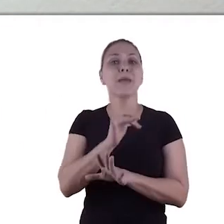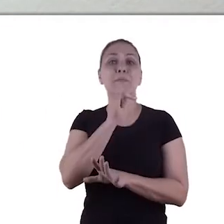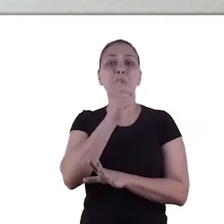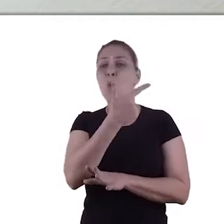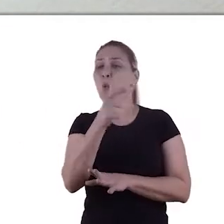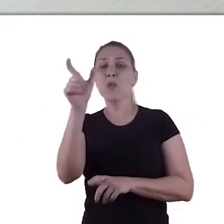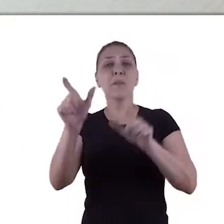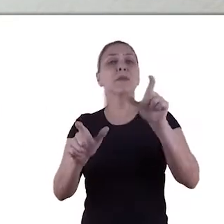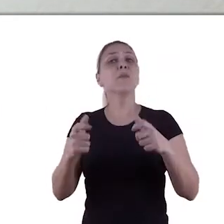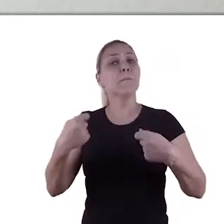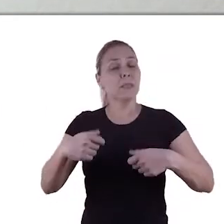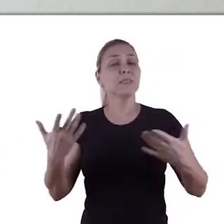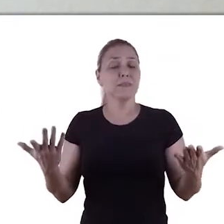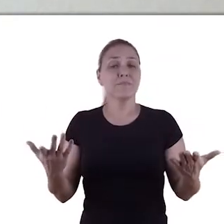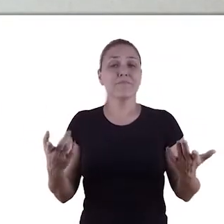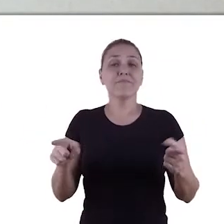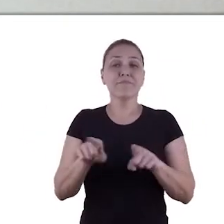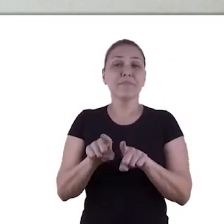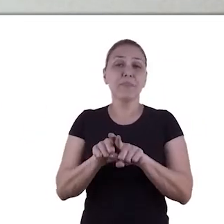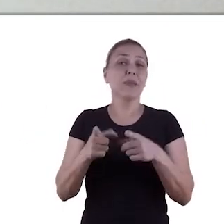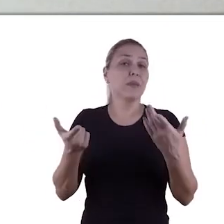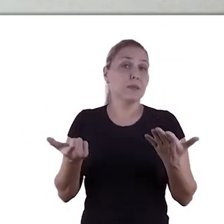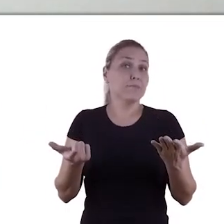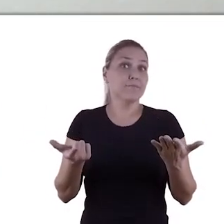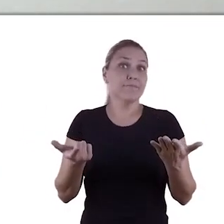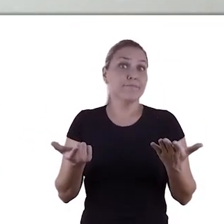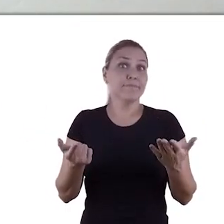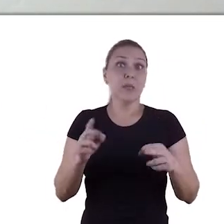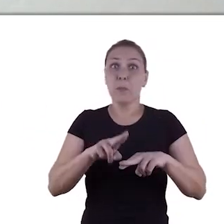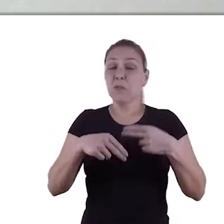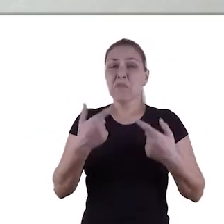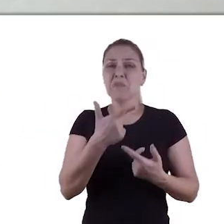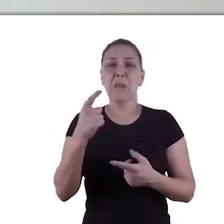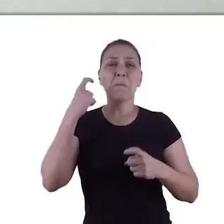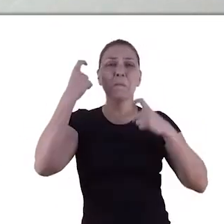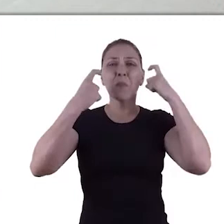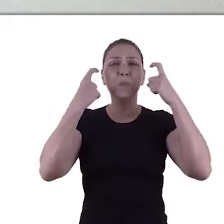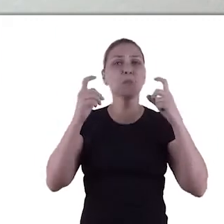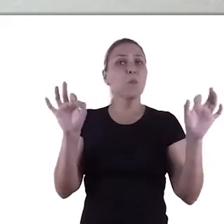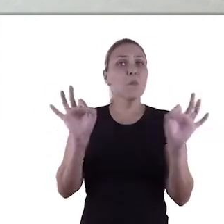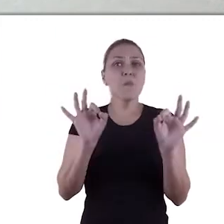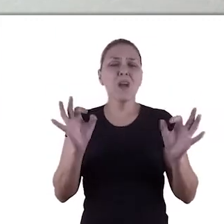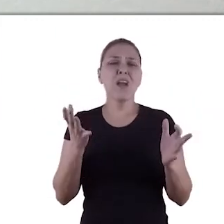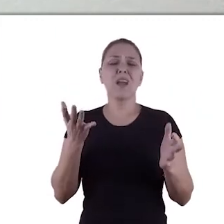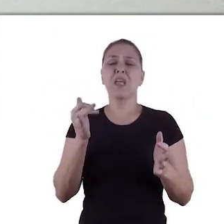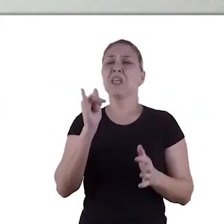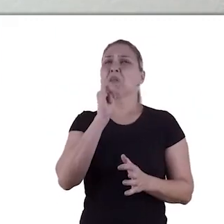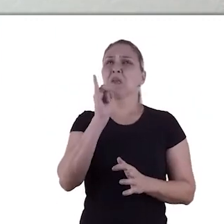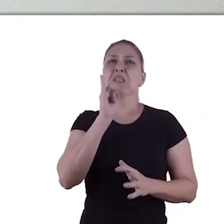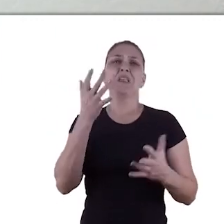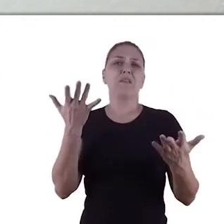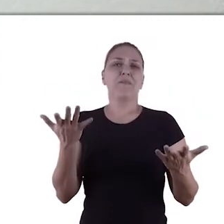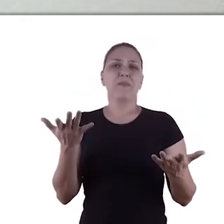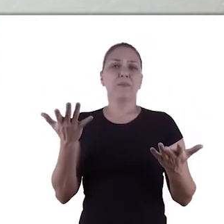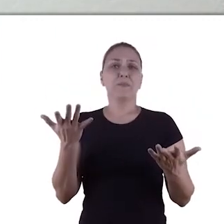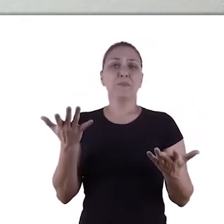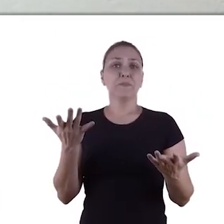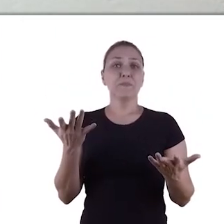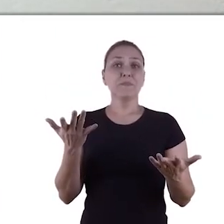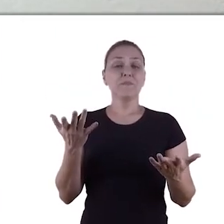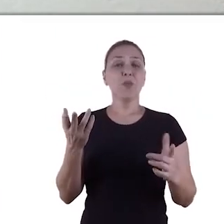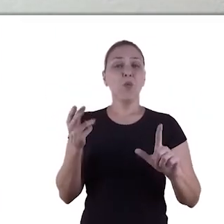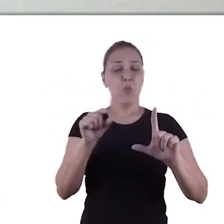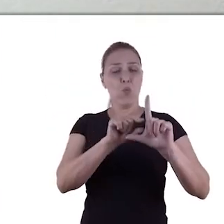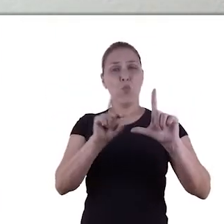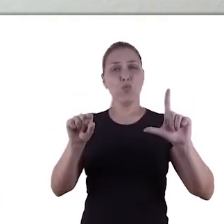qualquer telespectador, né? Então, não há uma preocupação em colocar